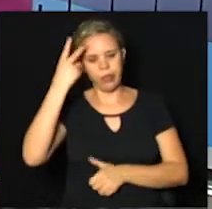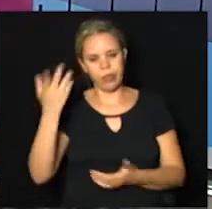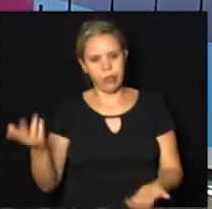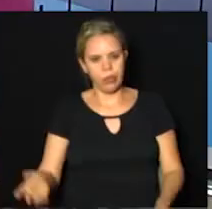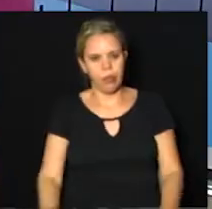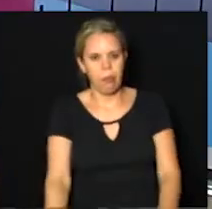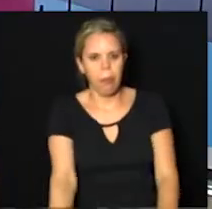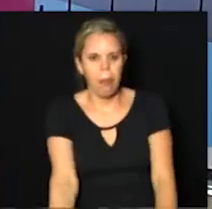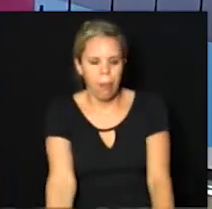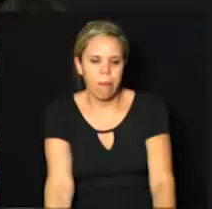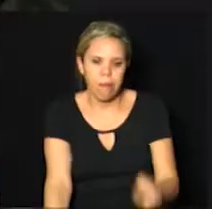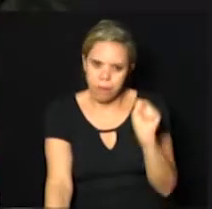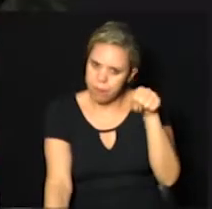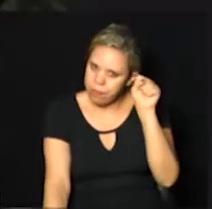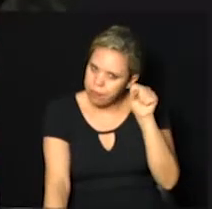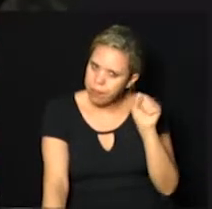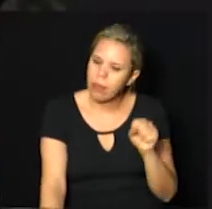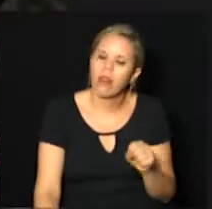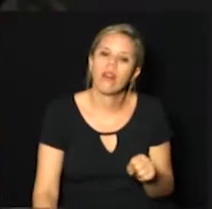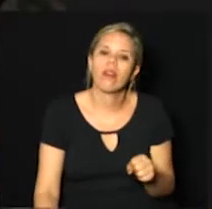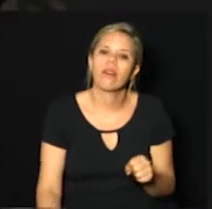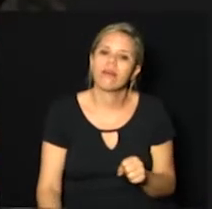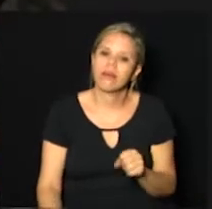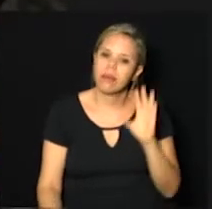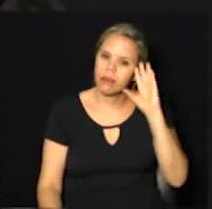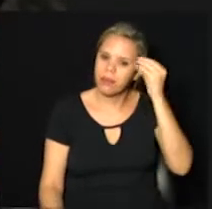Sim, sim. É uma compreensão, né?